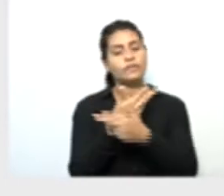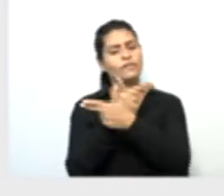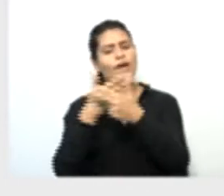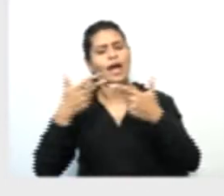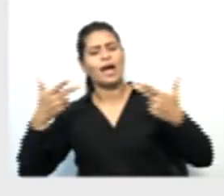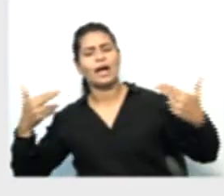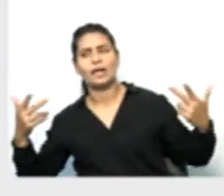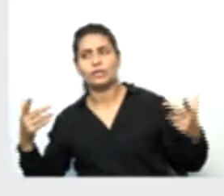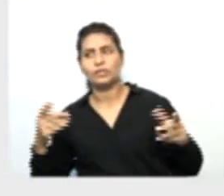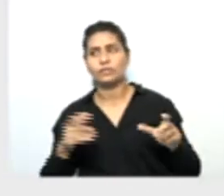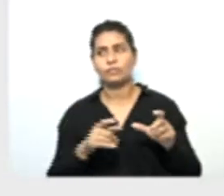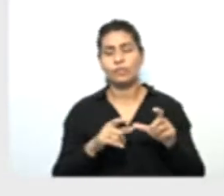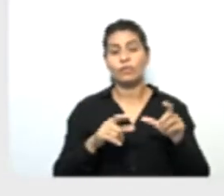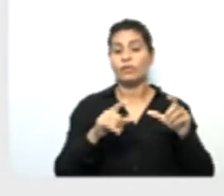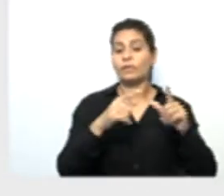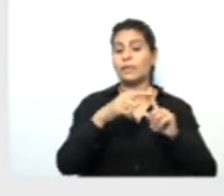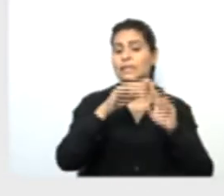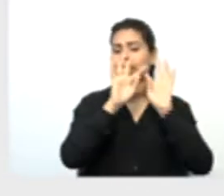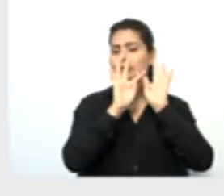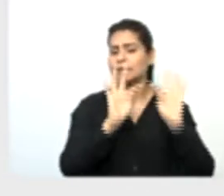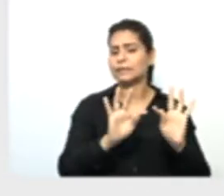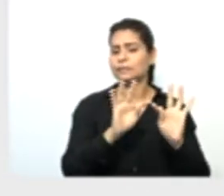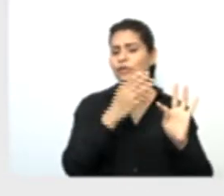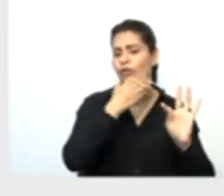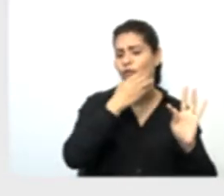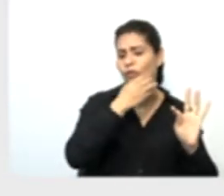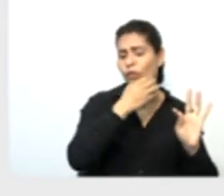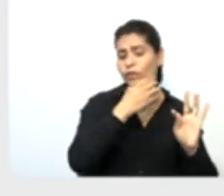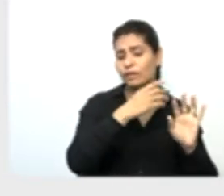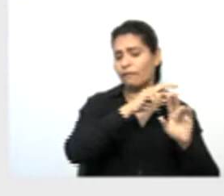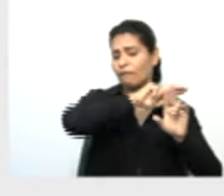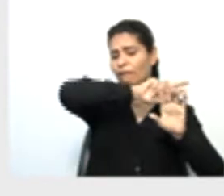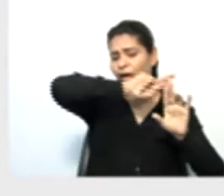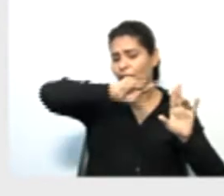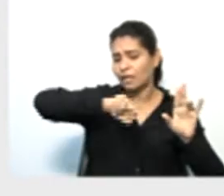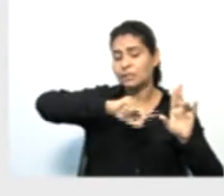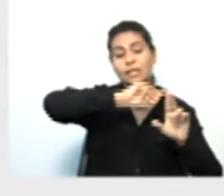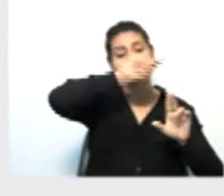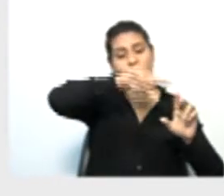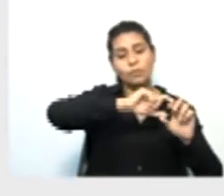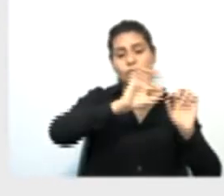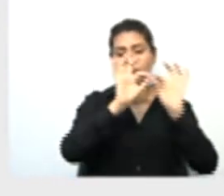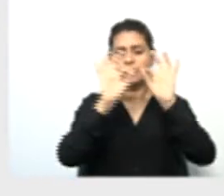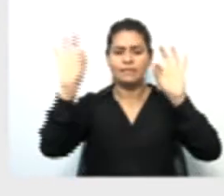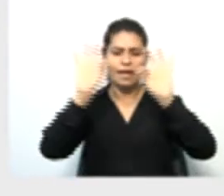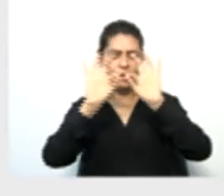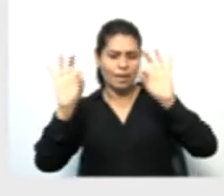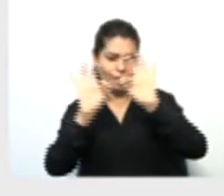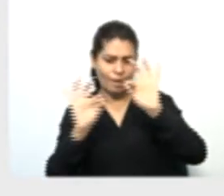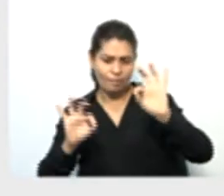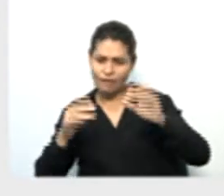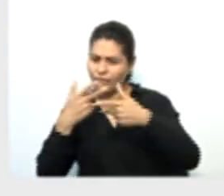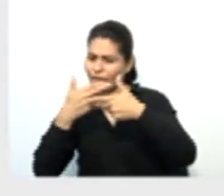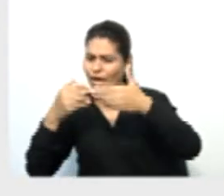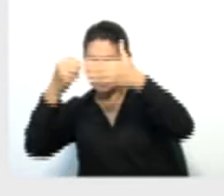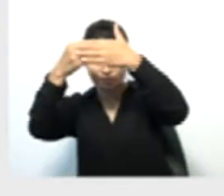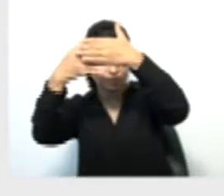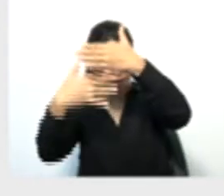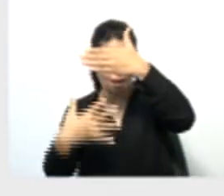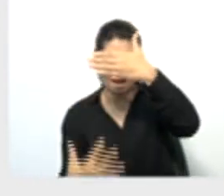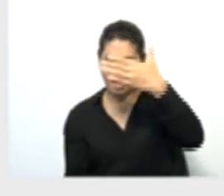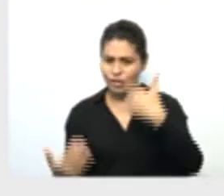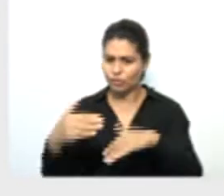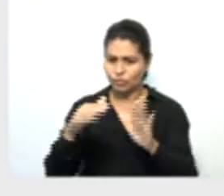Você parte de um produto mais simples para um produto mais complexo. Quanto mais complexo o produto, mais valor você